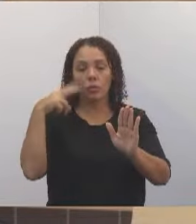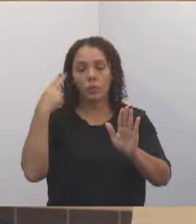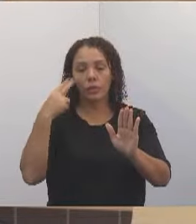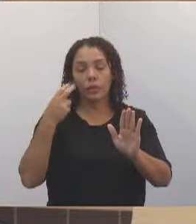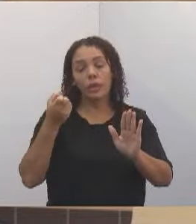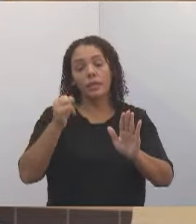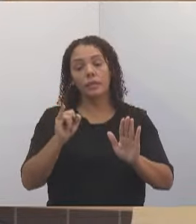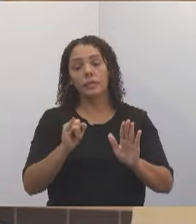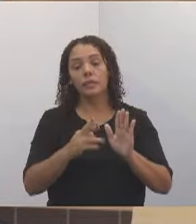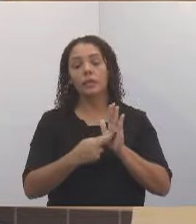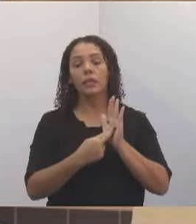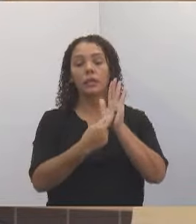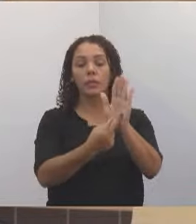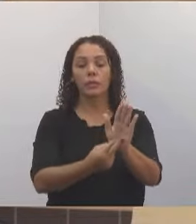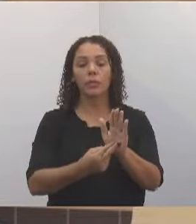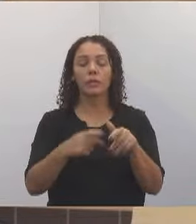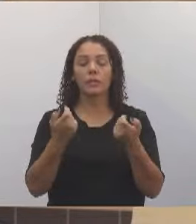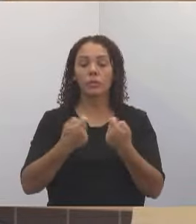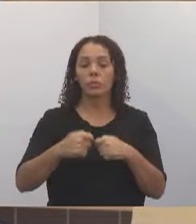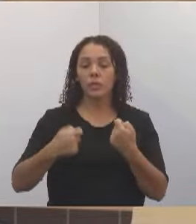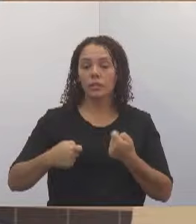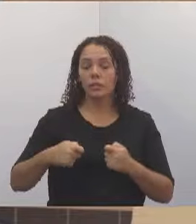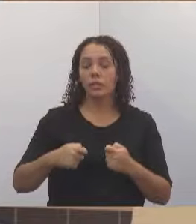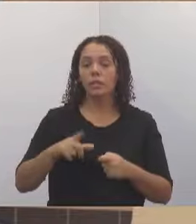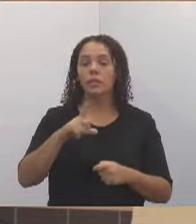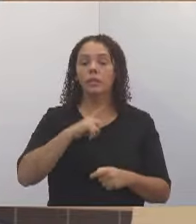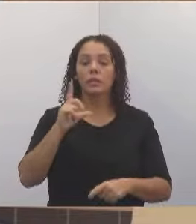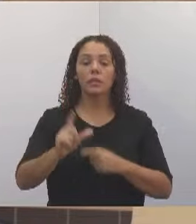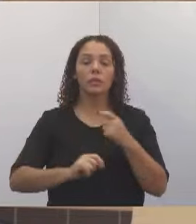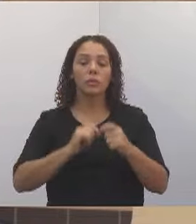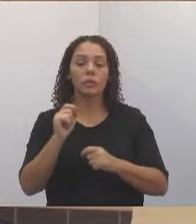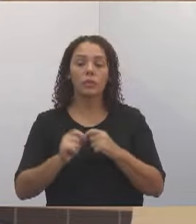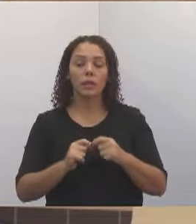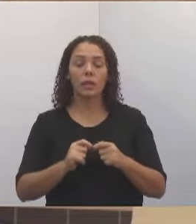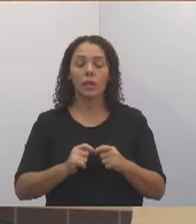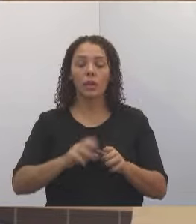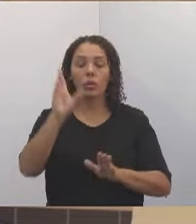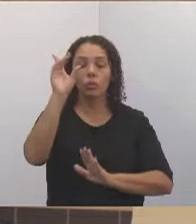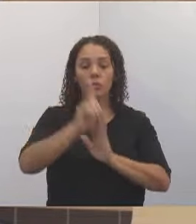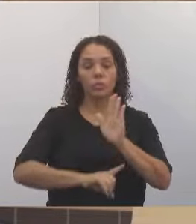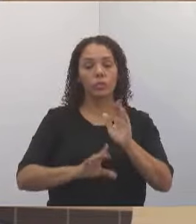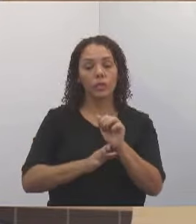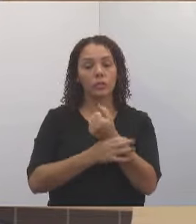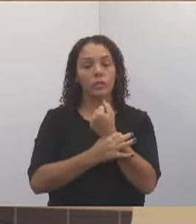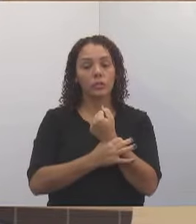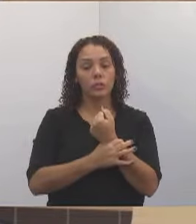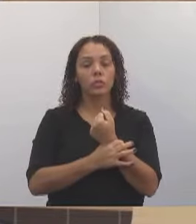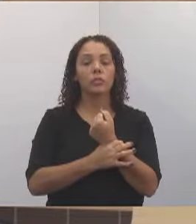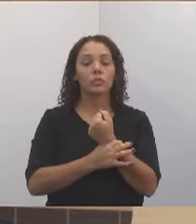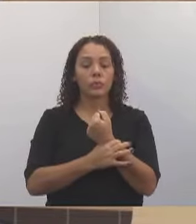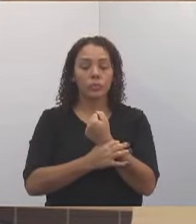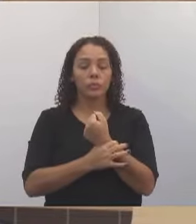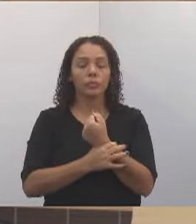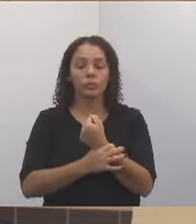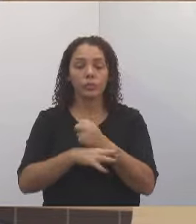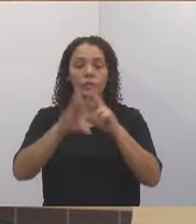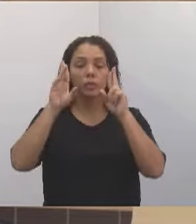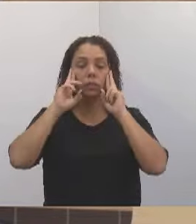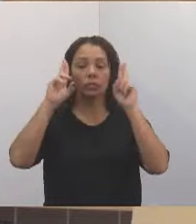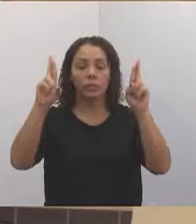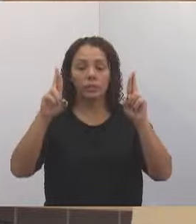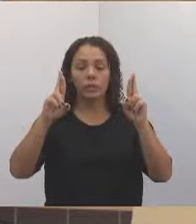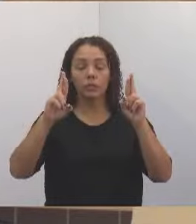representa, ele precisa ter ali os seus direitos minimamente